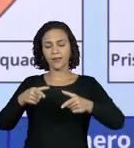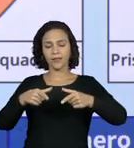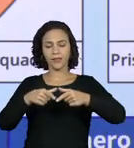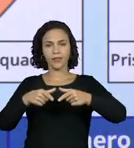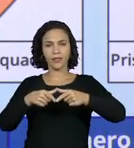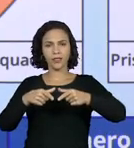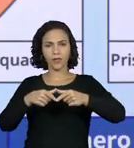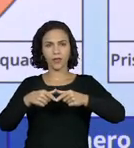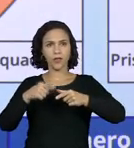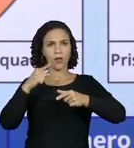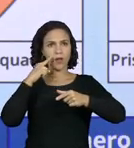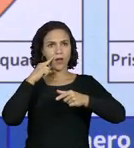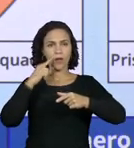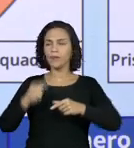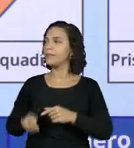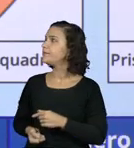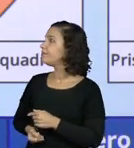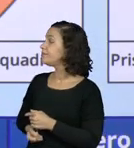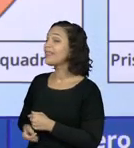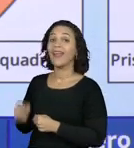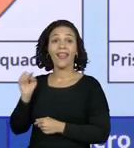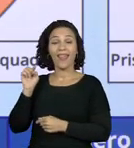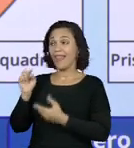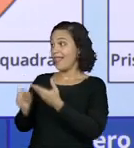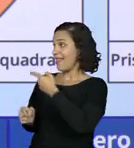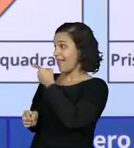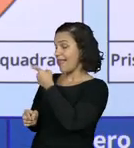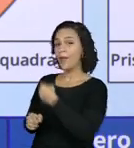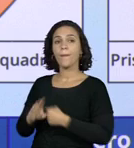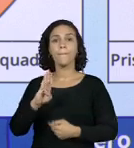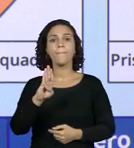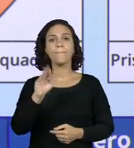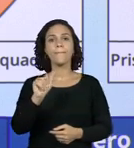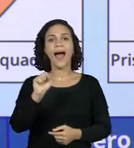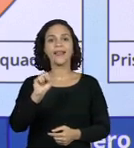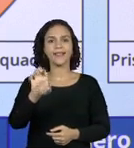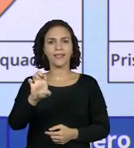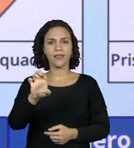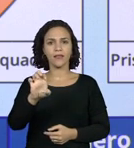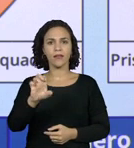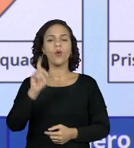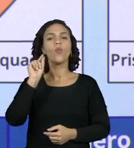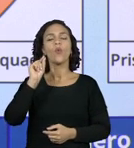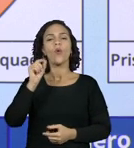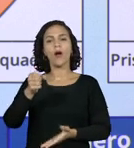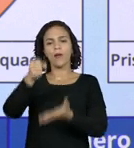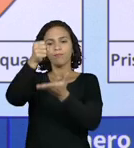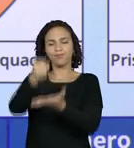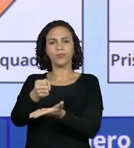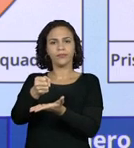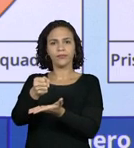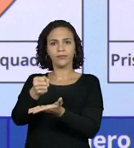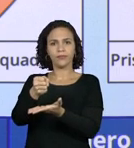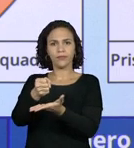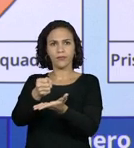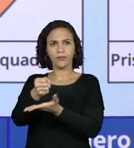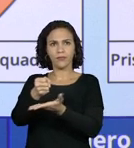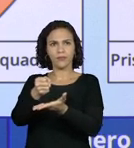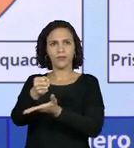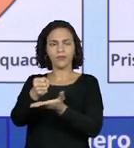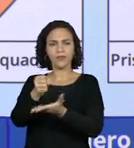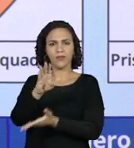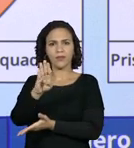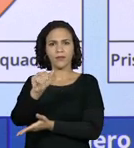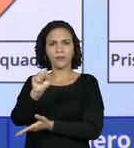aqui lado. Aqui, ó. Essa é a base onde ele está se apoiando. No caso, eu não consegui essa